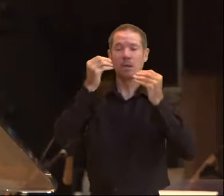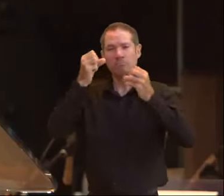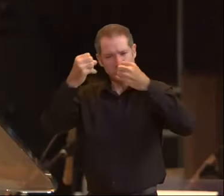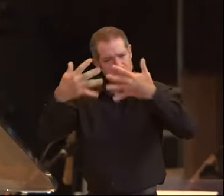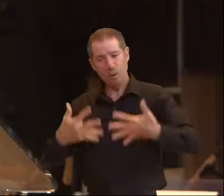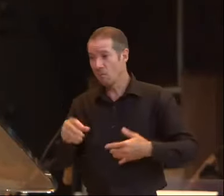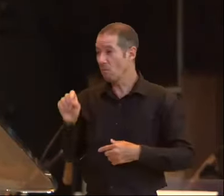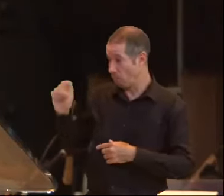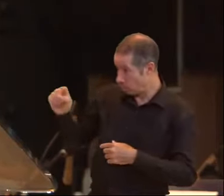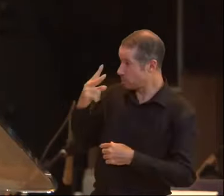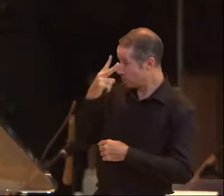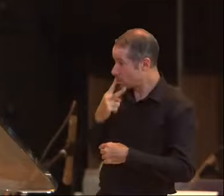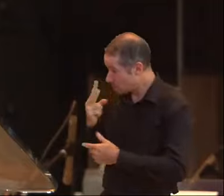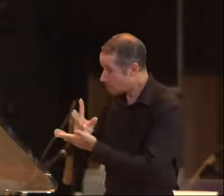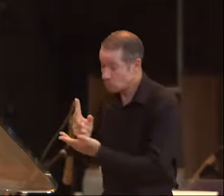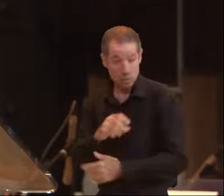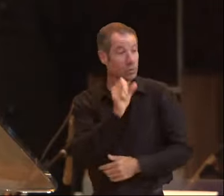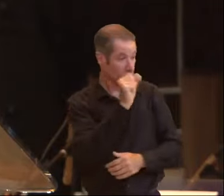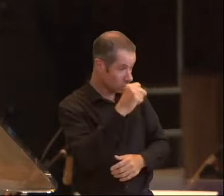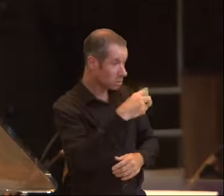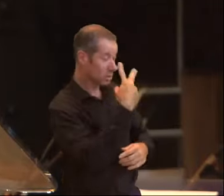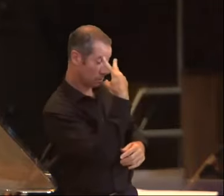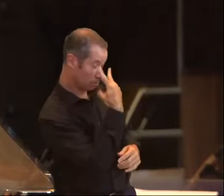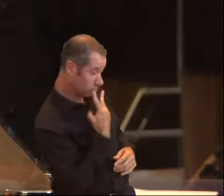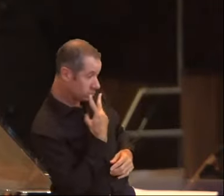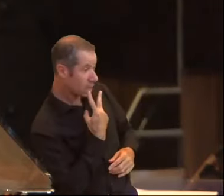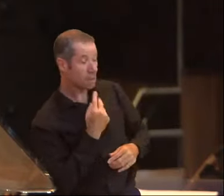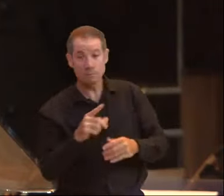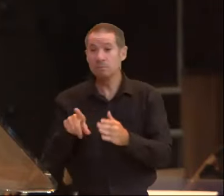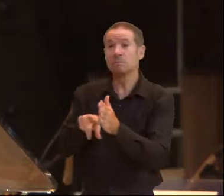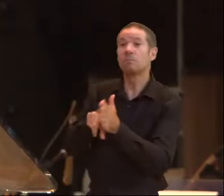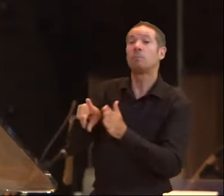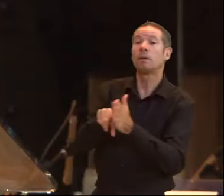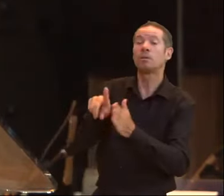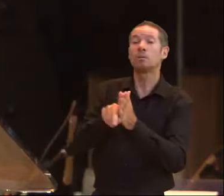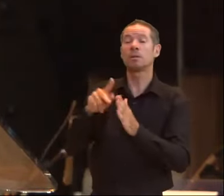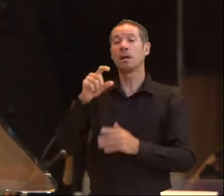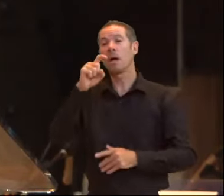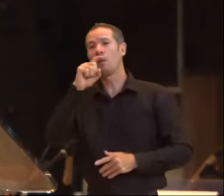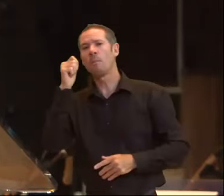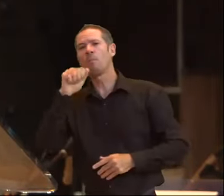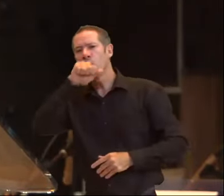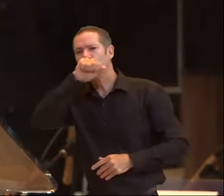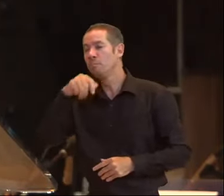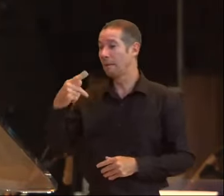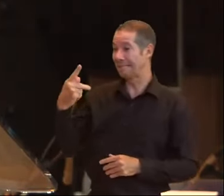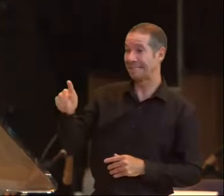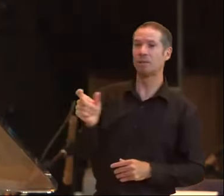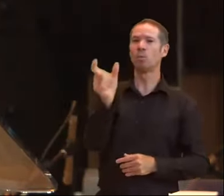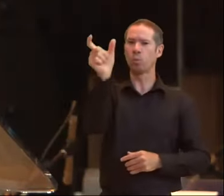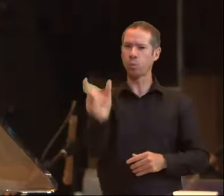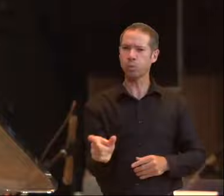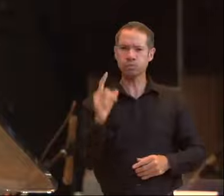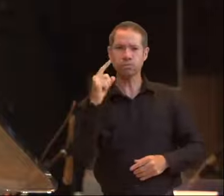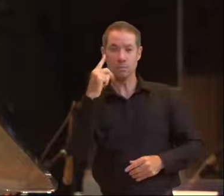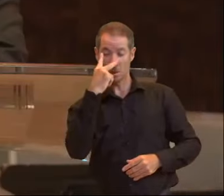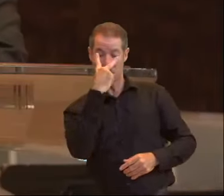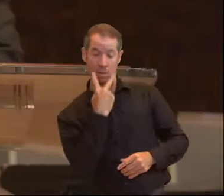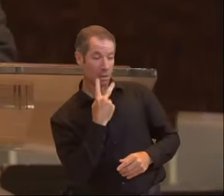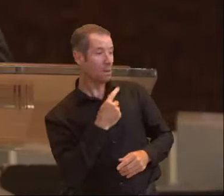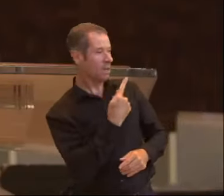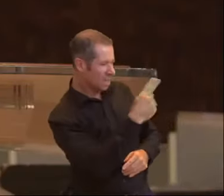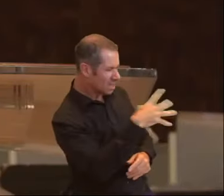Mas você era cego mesmo? Sim. Aí foram perguntar aos pais daquele cego: é seu